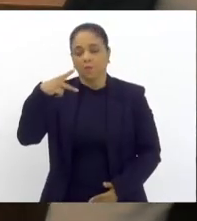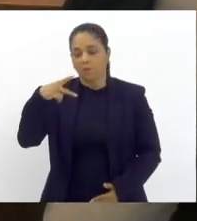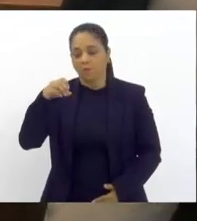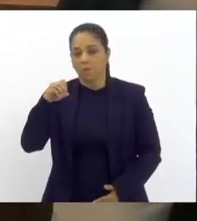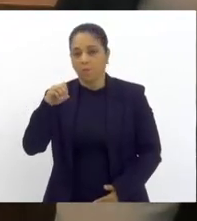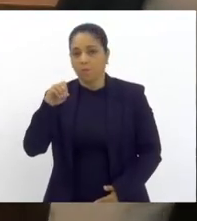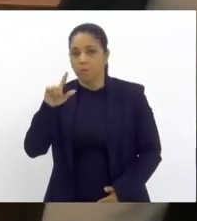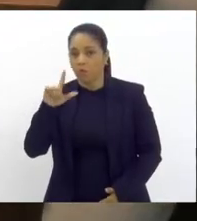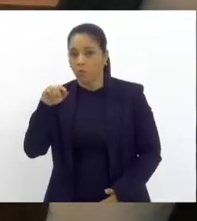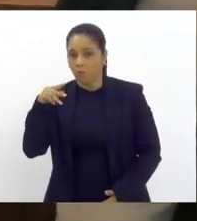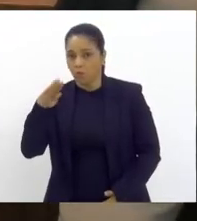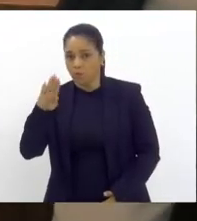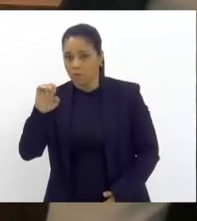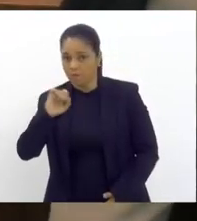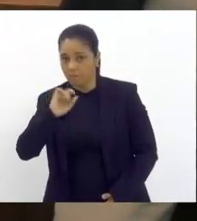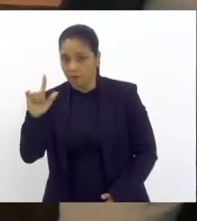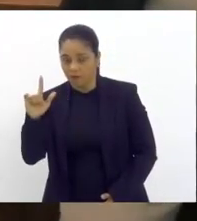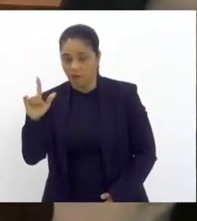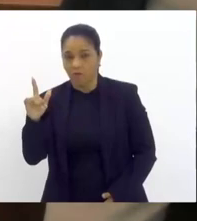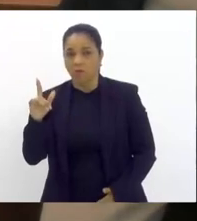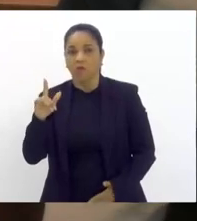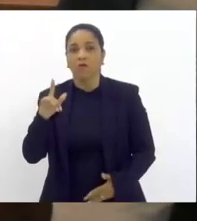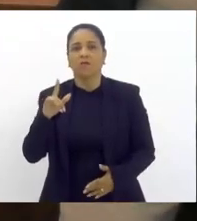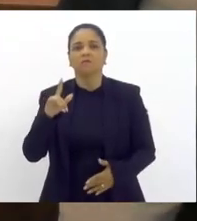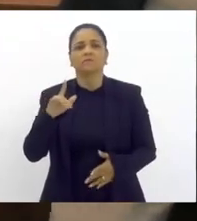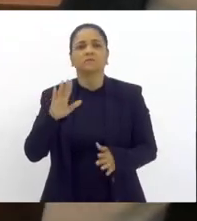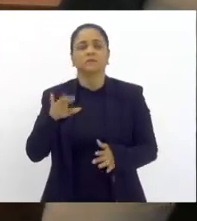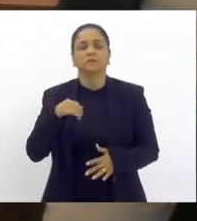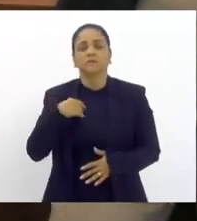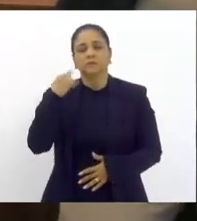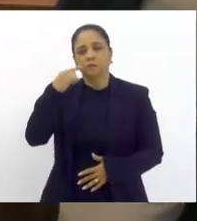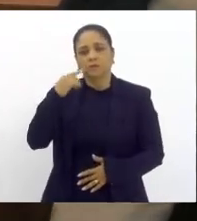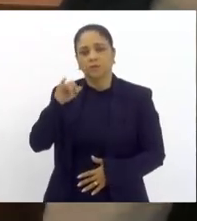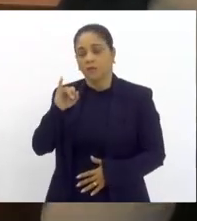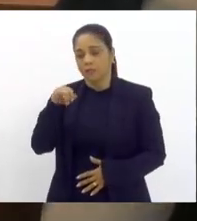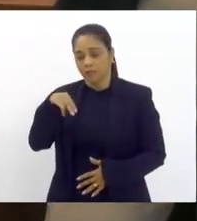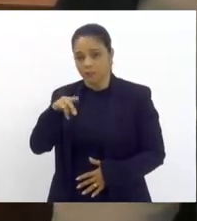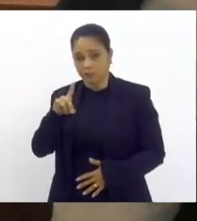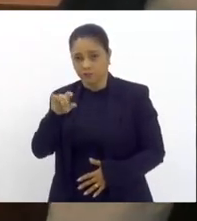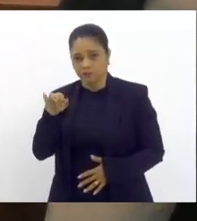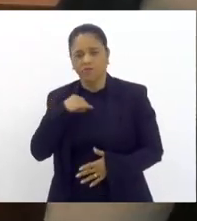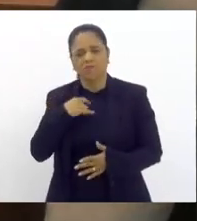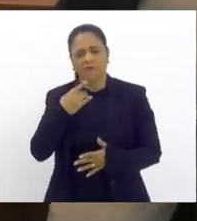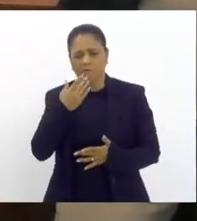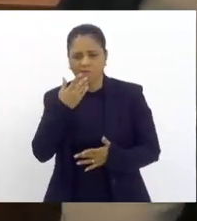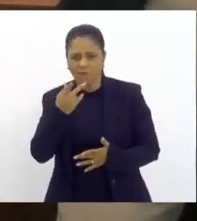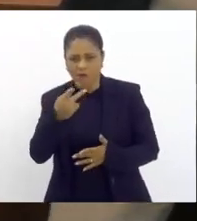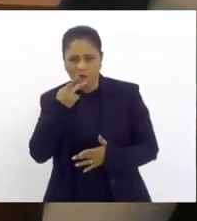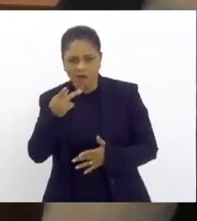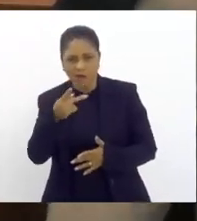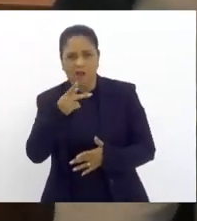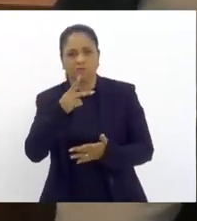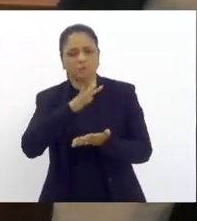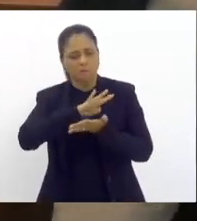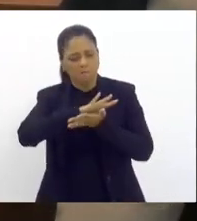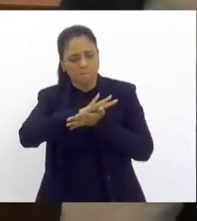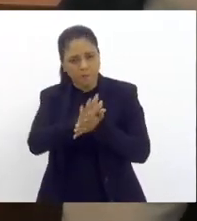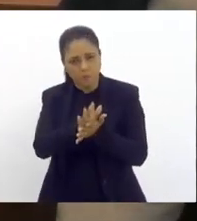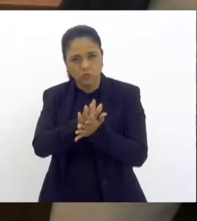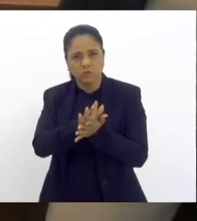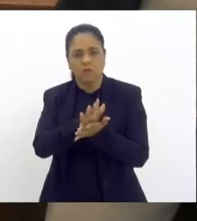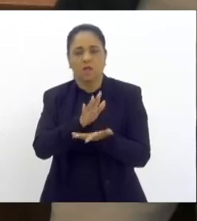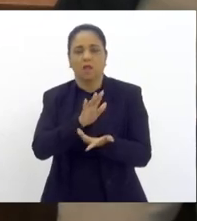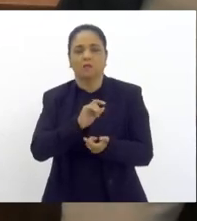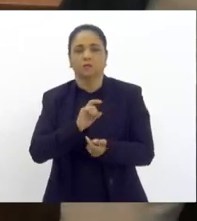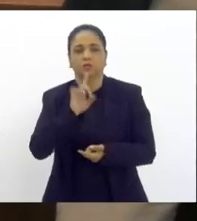Índia, fala-se muito em preconceito, fala-se muito em